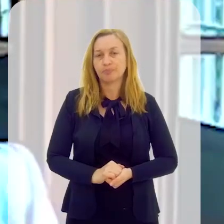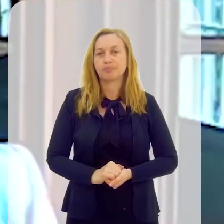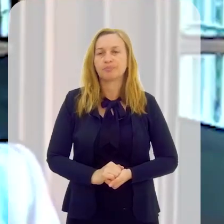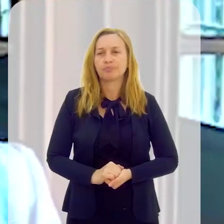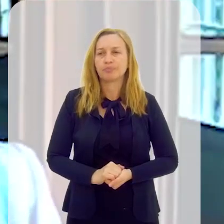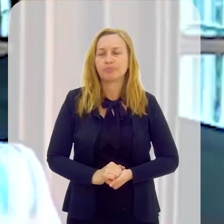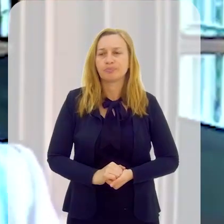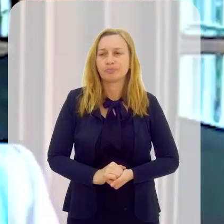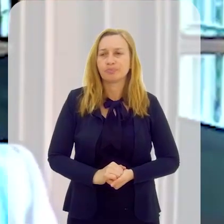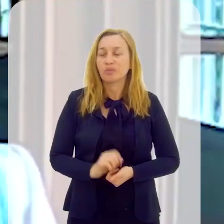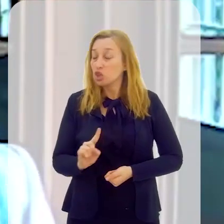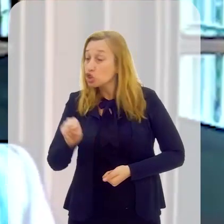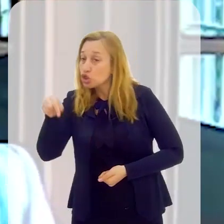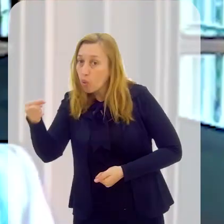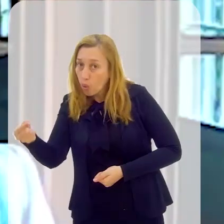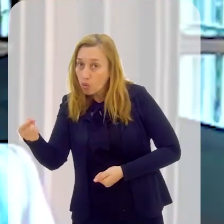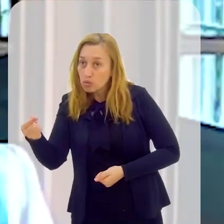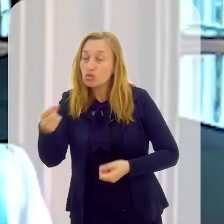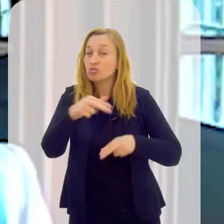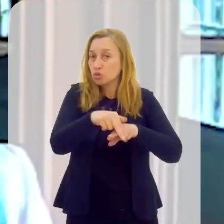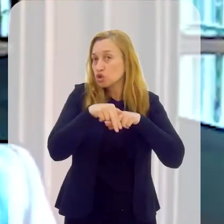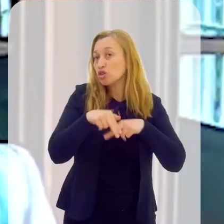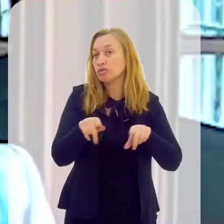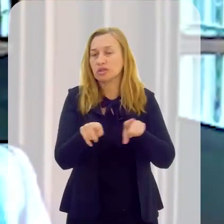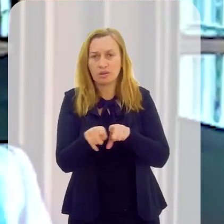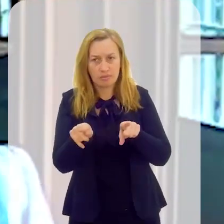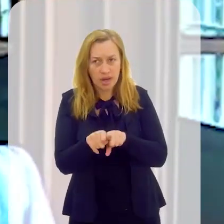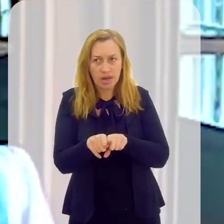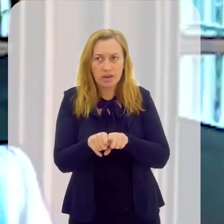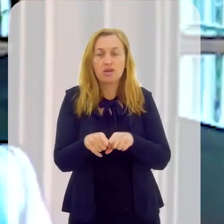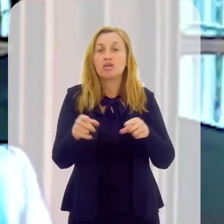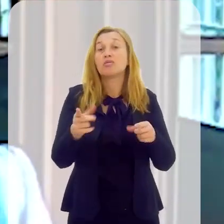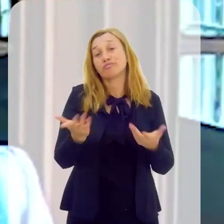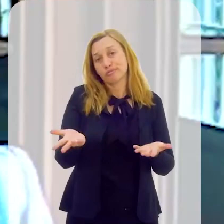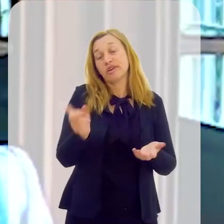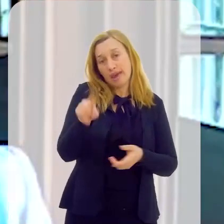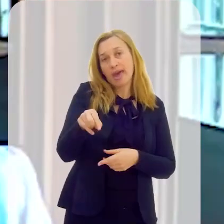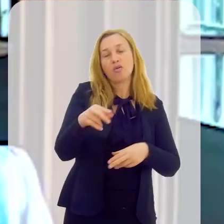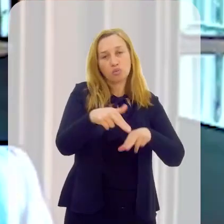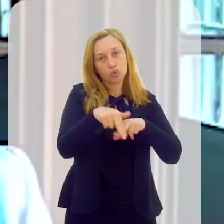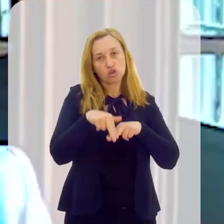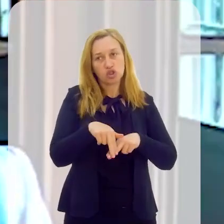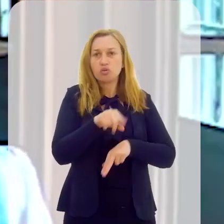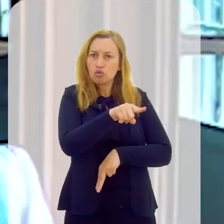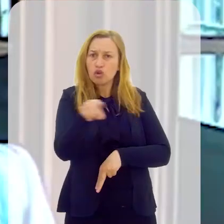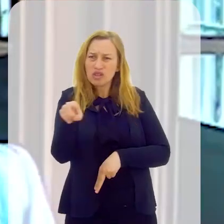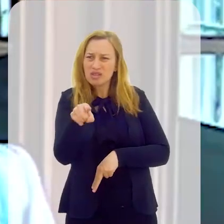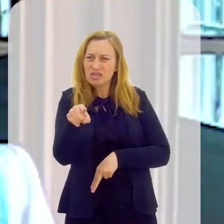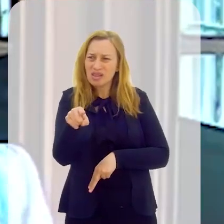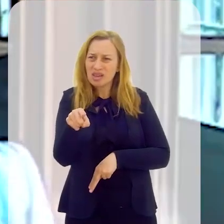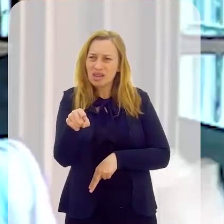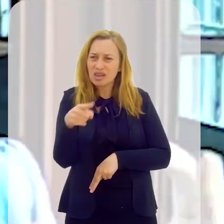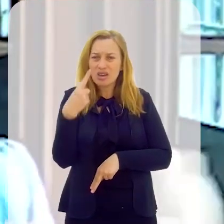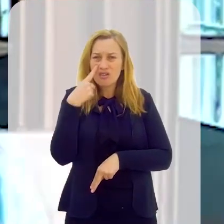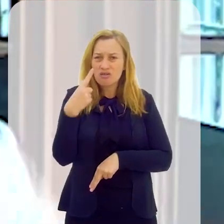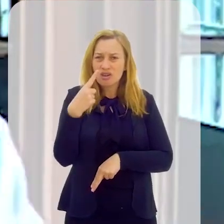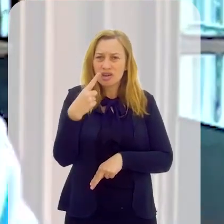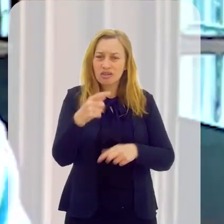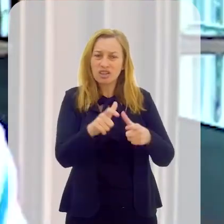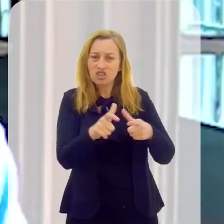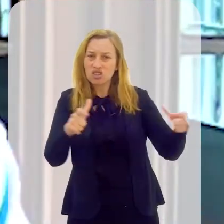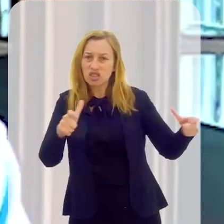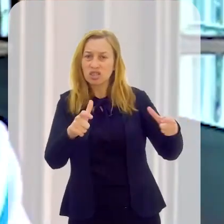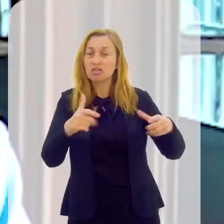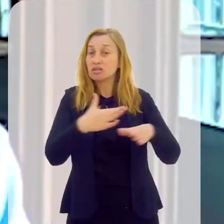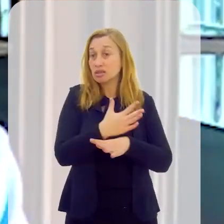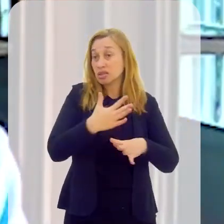E isso, inclusive, entre outros grandes motivos, foi também um dos motivos de você inchar as